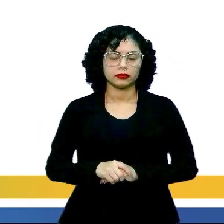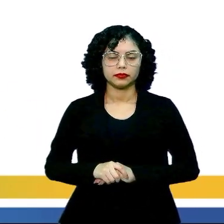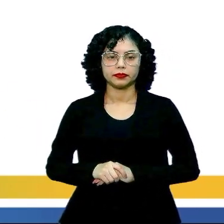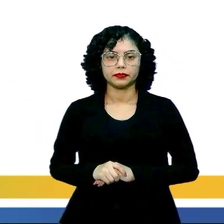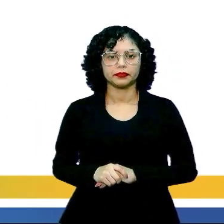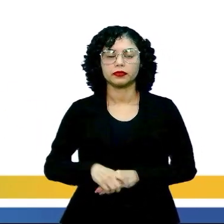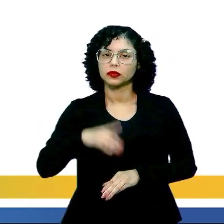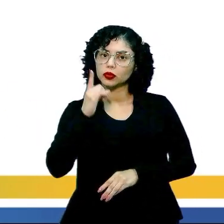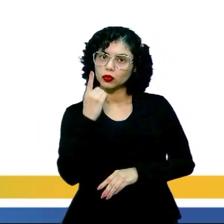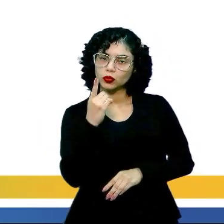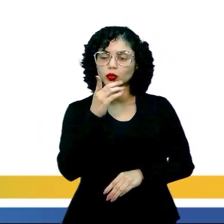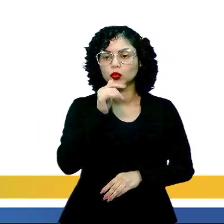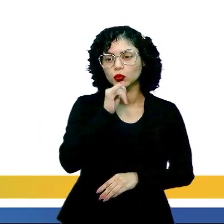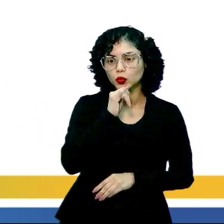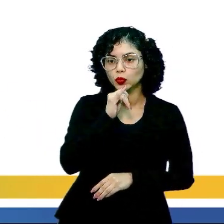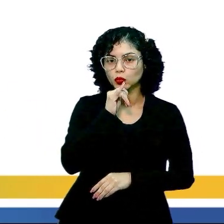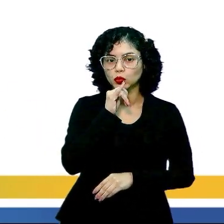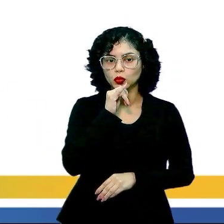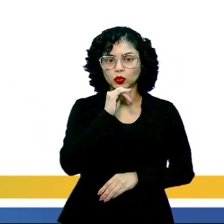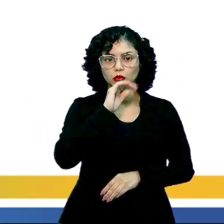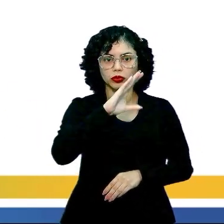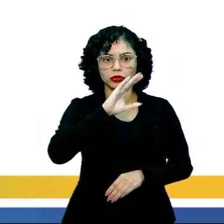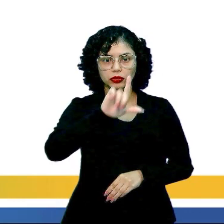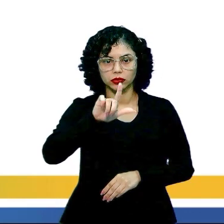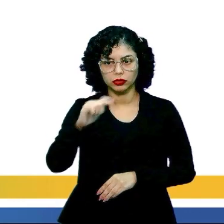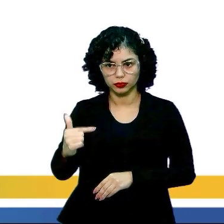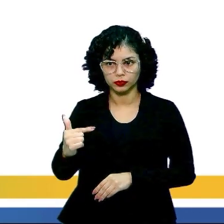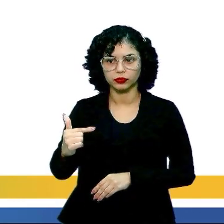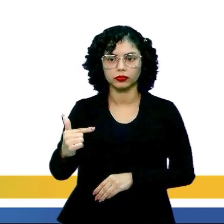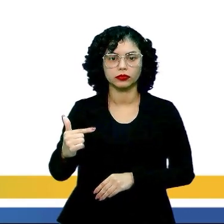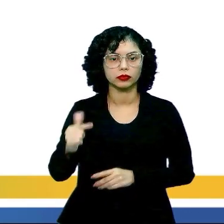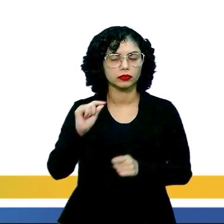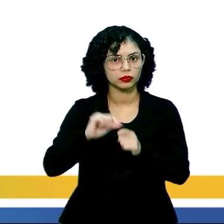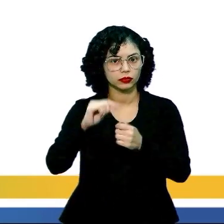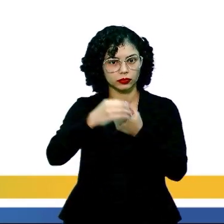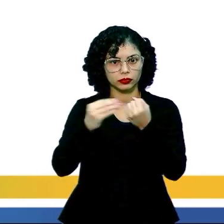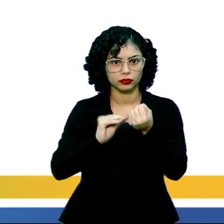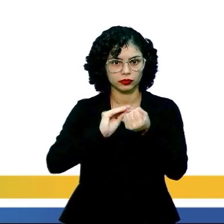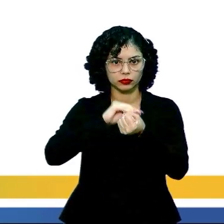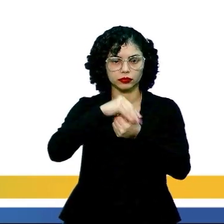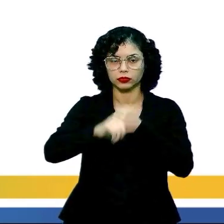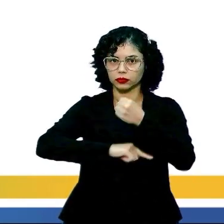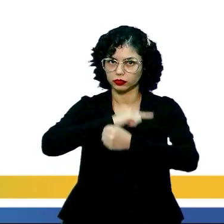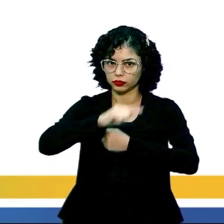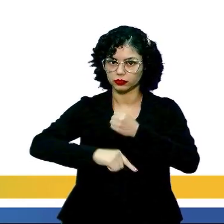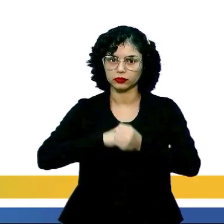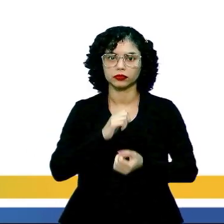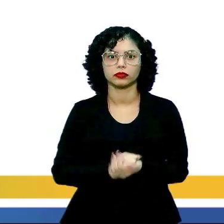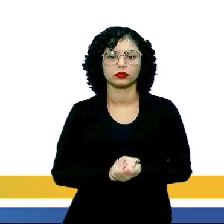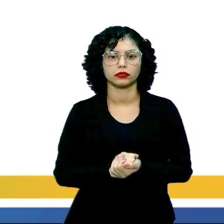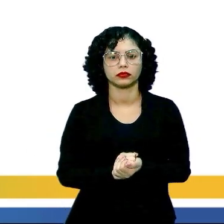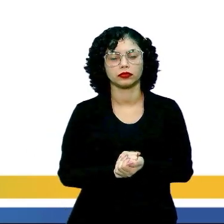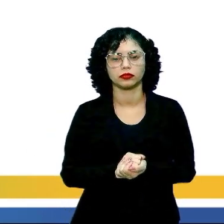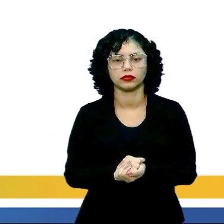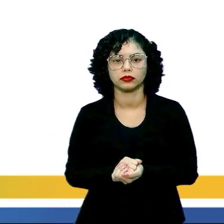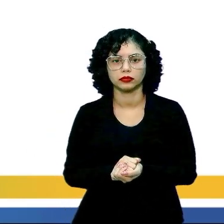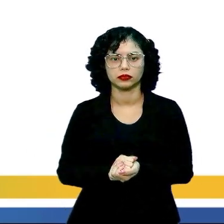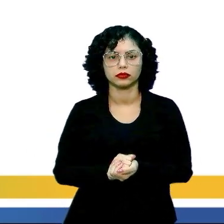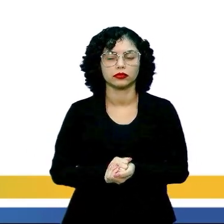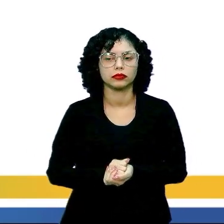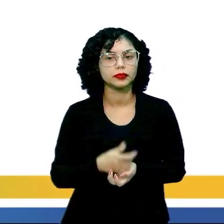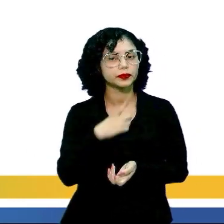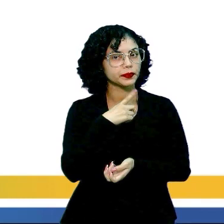Então, um exemplo, vocês têm aí uma molécula formada por 2 átomos de cloro. Então,